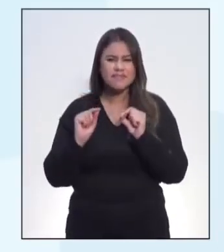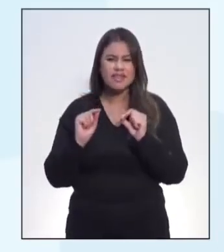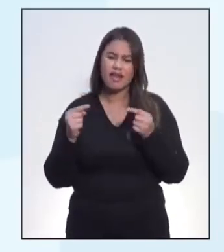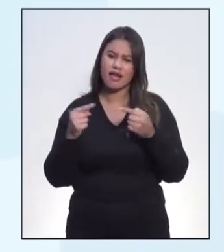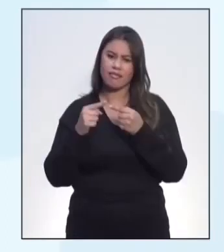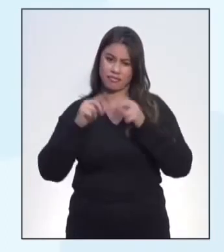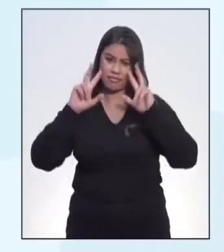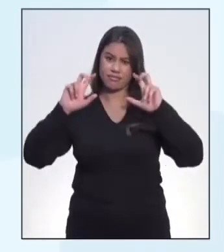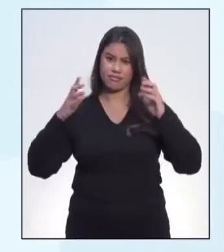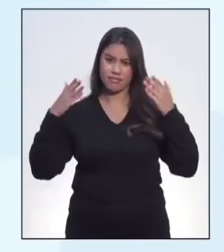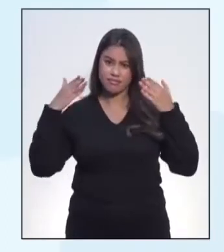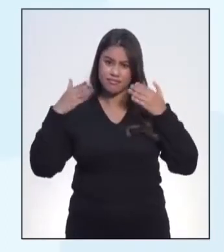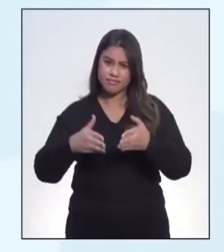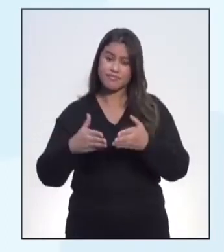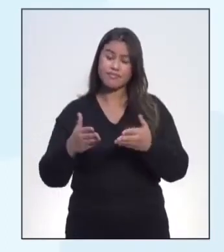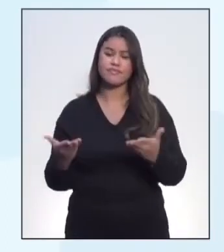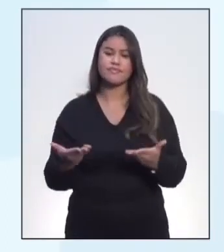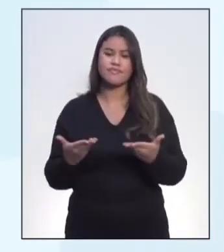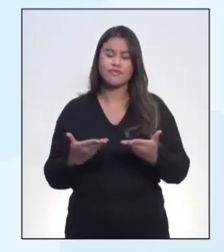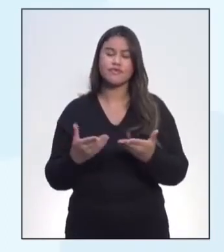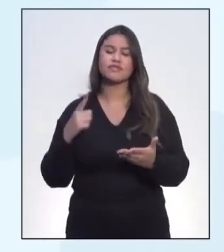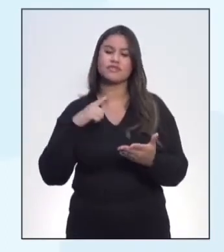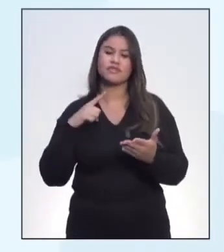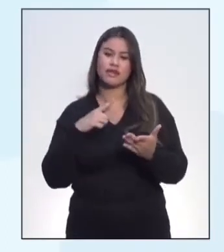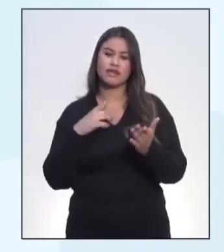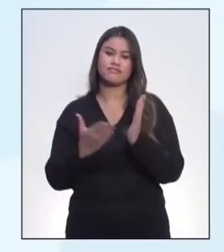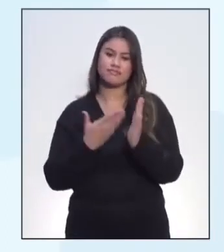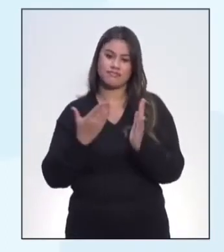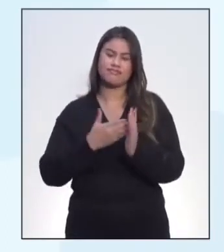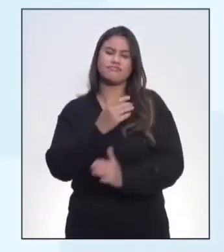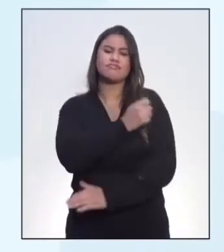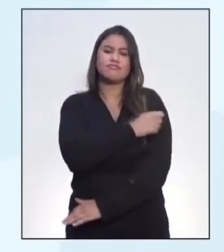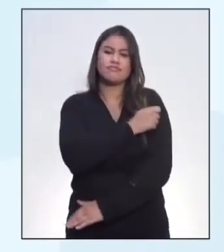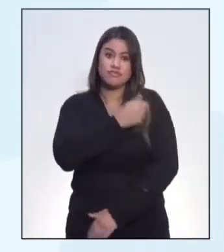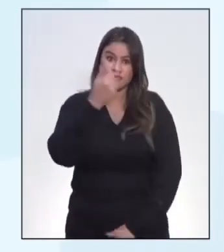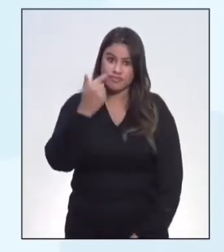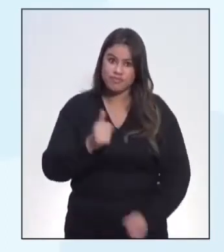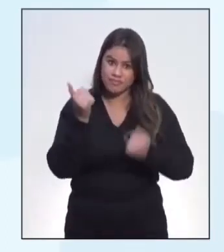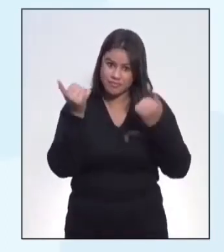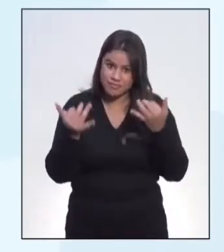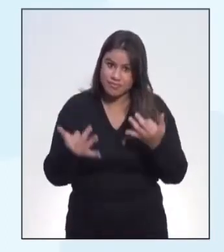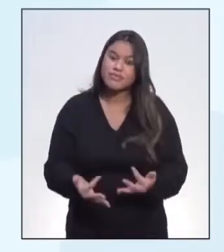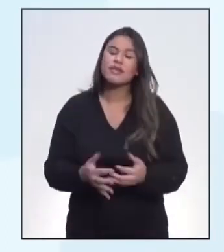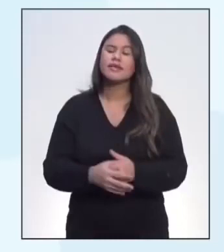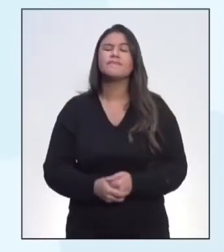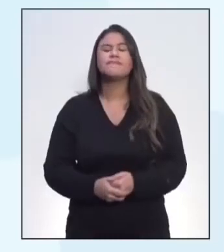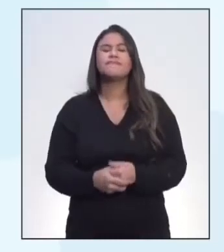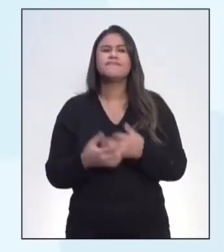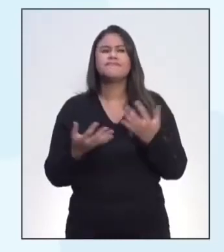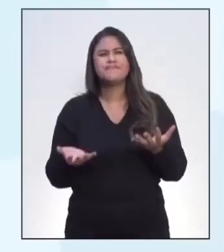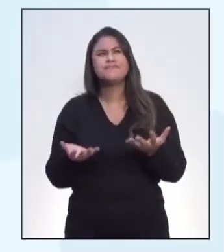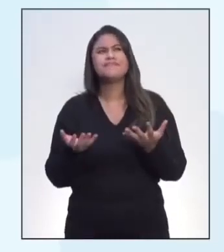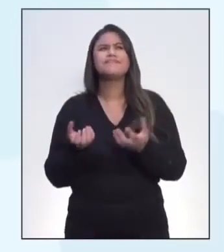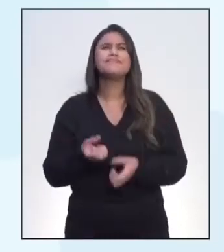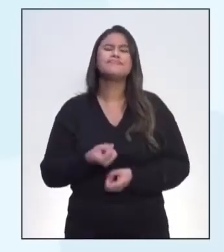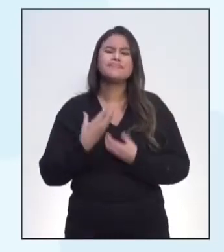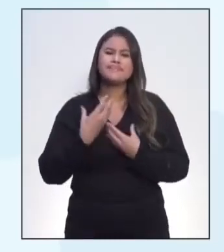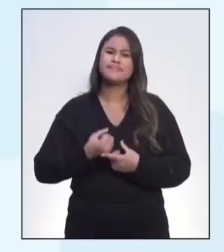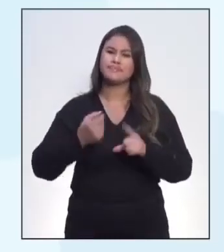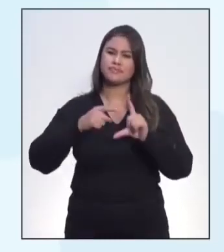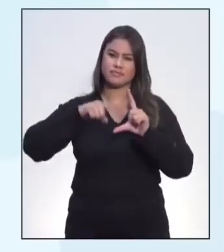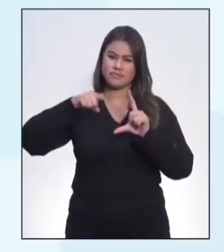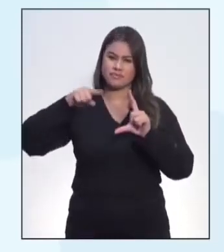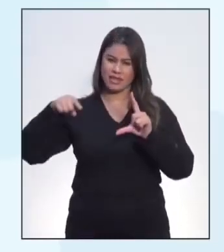hoje, e vocês, só reforçando, está aí no caderno do aluno. De maneira simples, Infográficos são